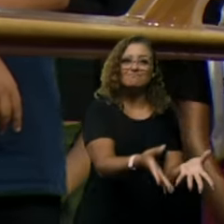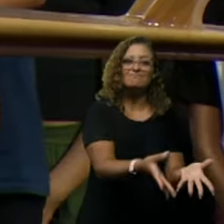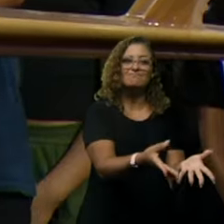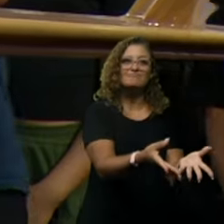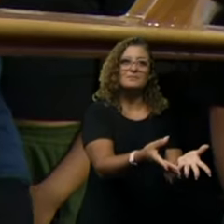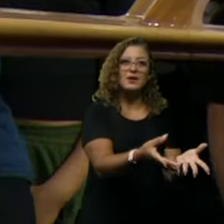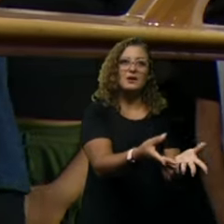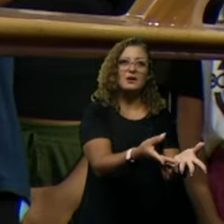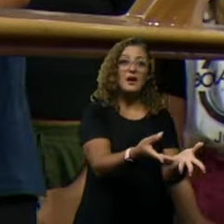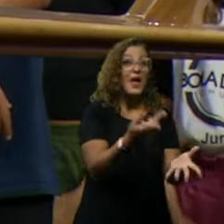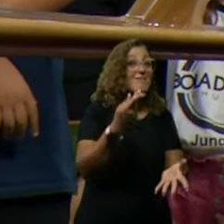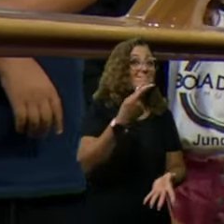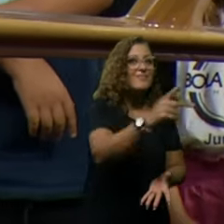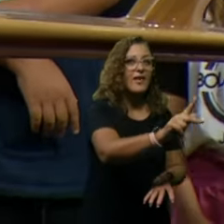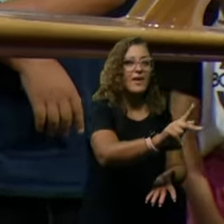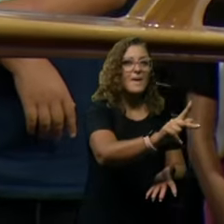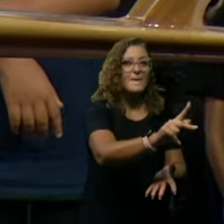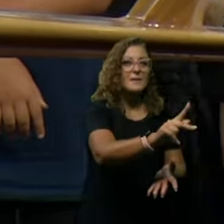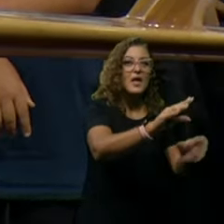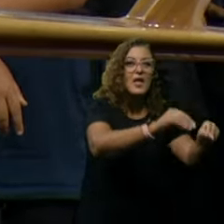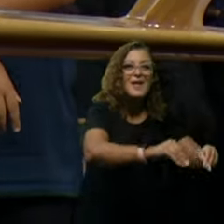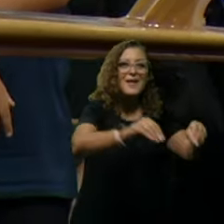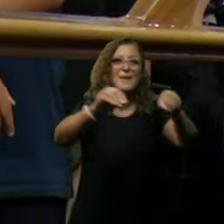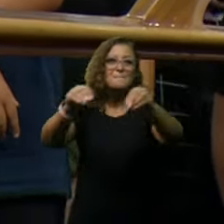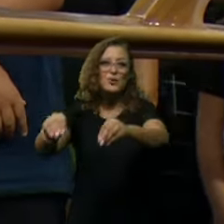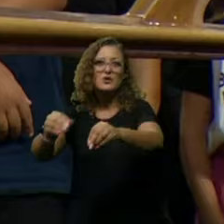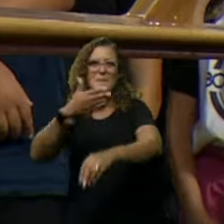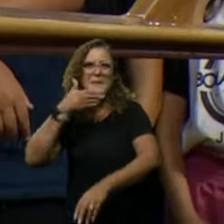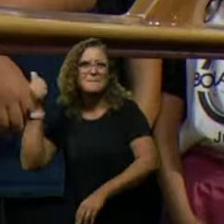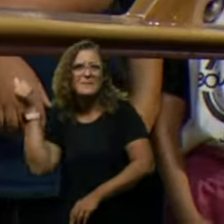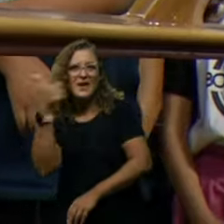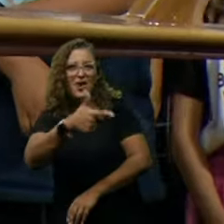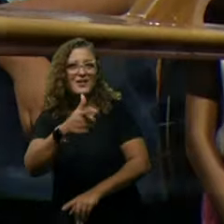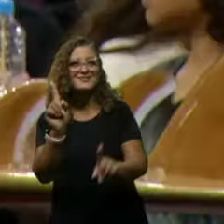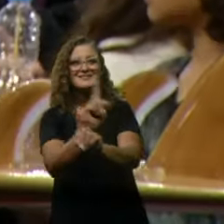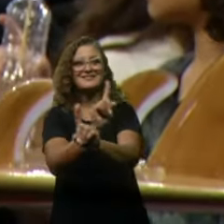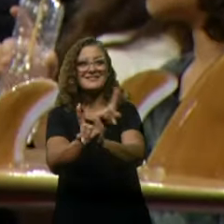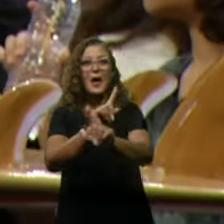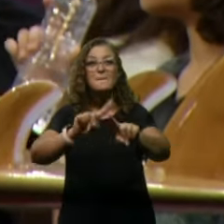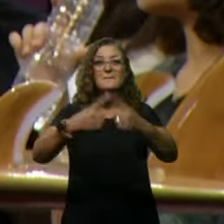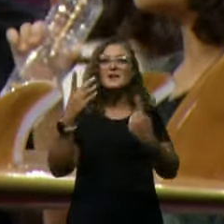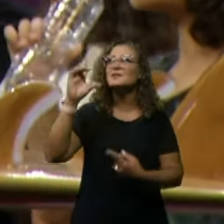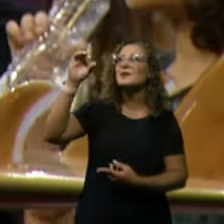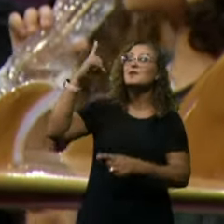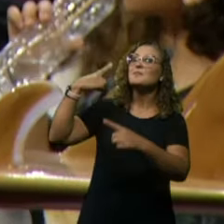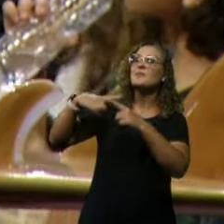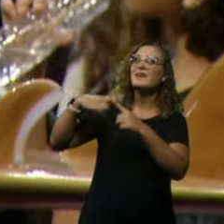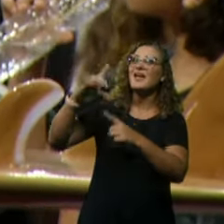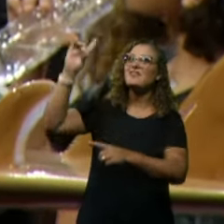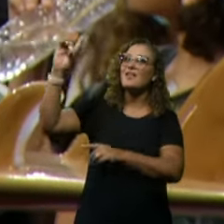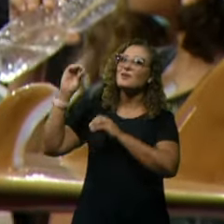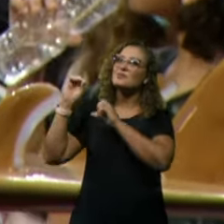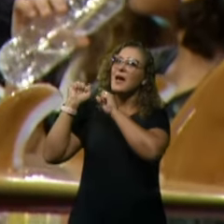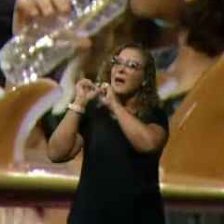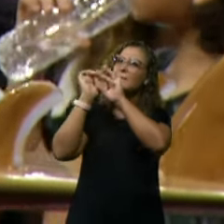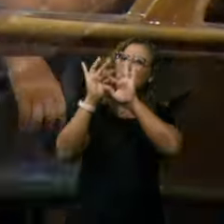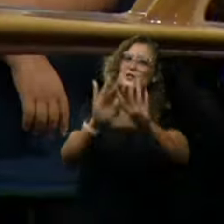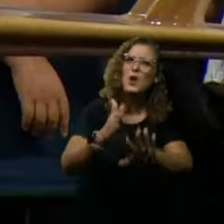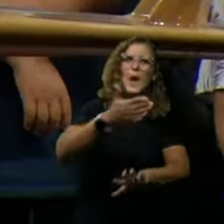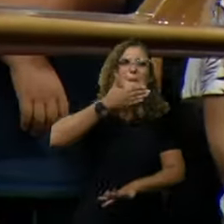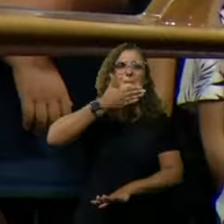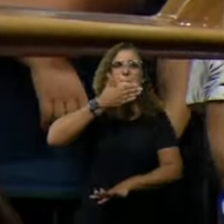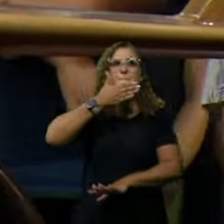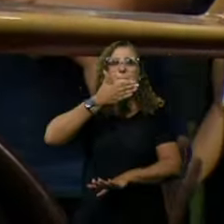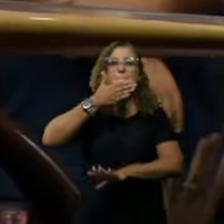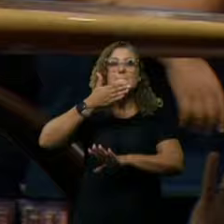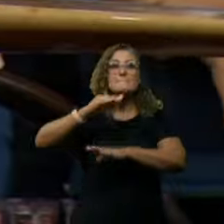é e vem para o que é meu porque é melhor não Abraão o que eu vou te dar é muito maior do que coisa melhor que eu vou te dar é